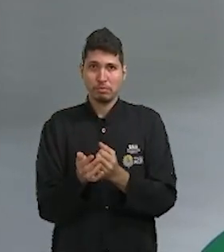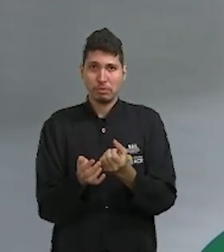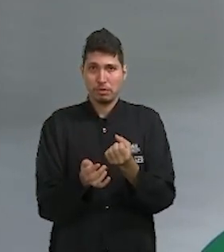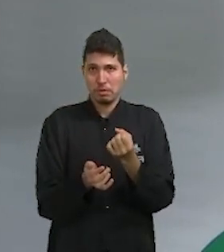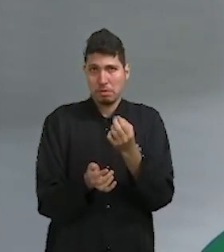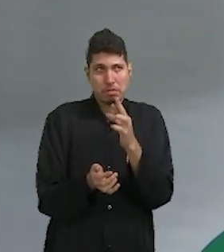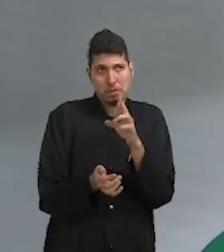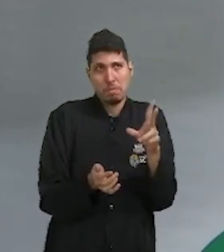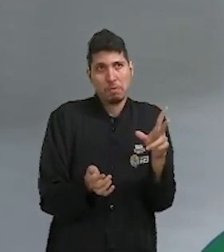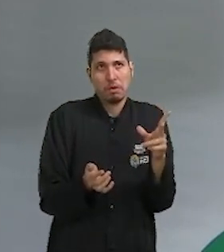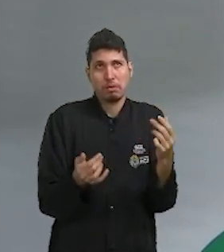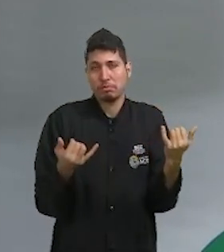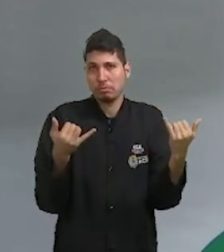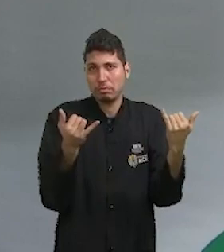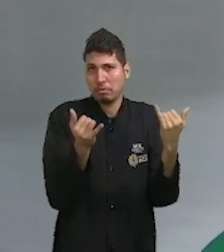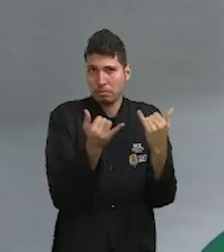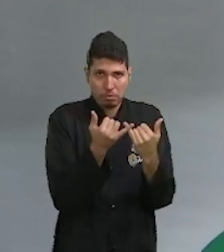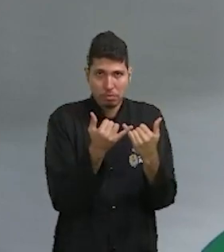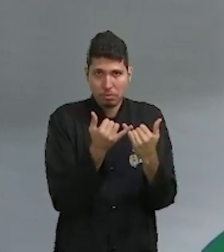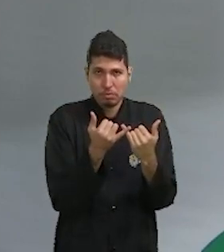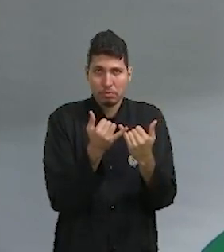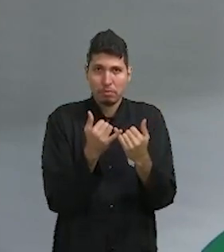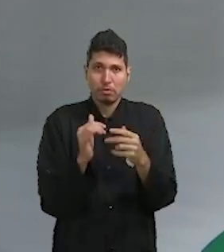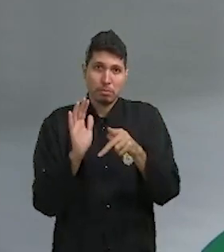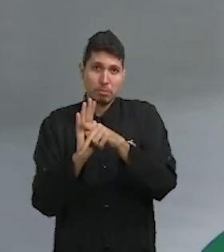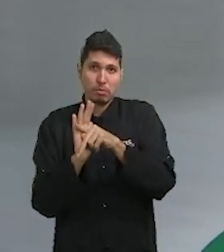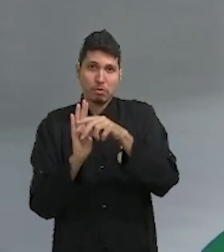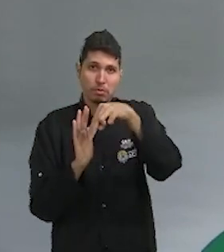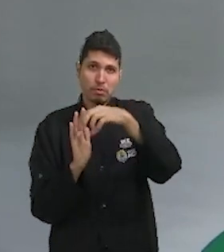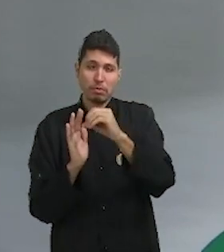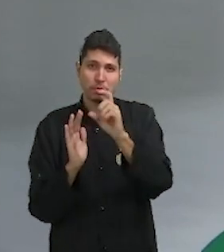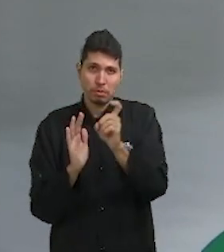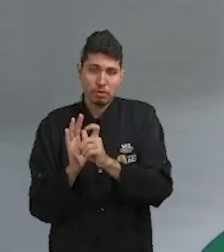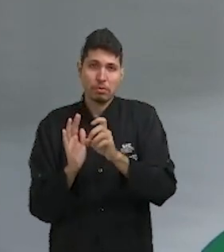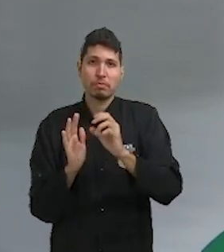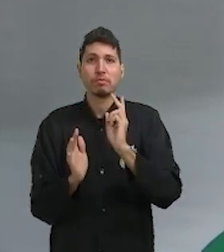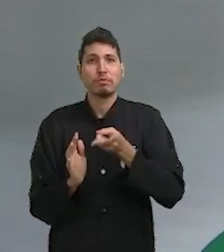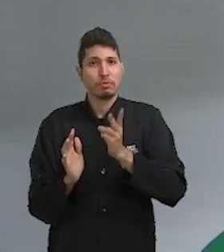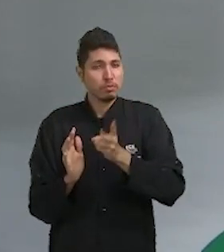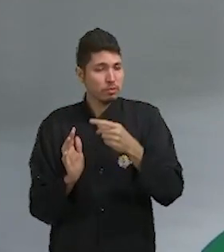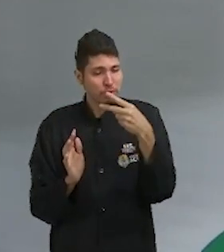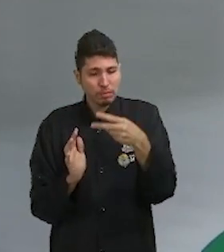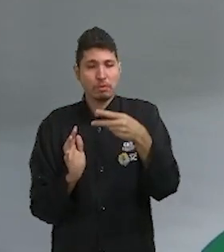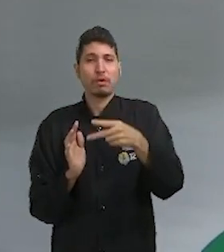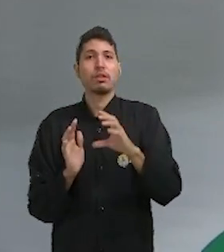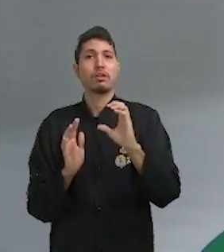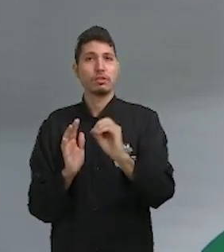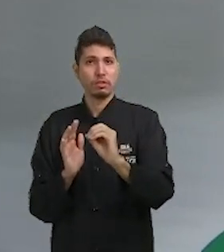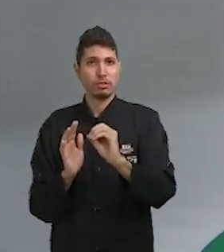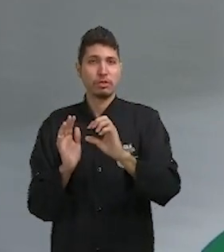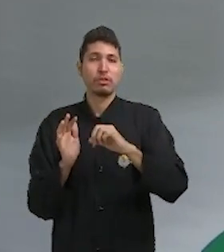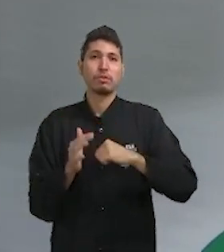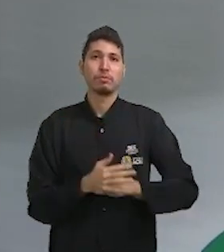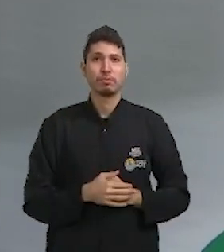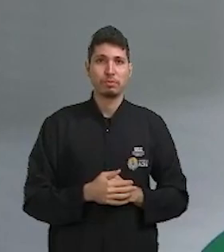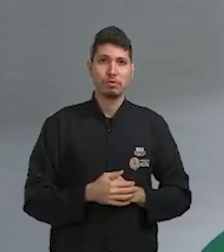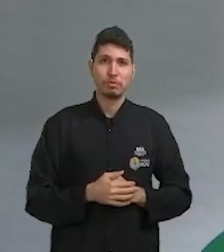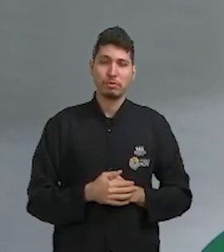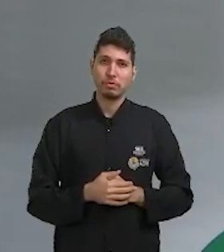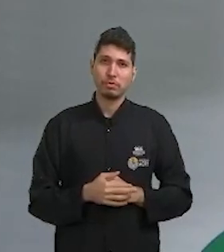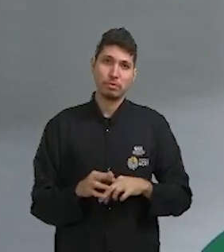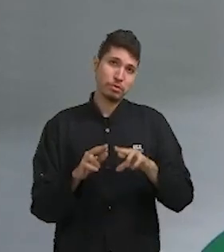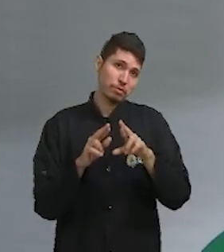única, o seu NOx sempre vai ser igual a 0. Diferente, né? Se eu